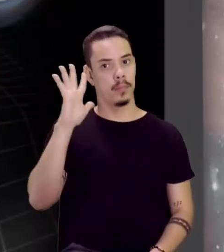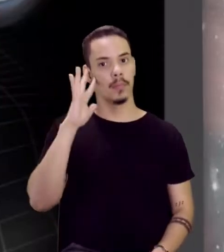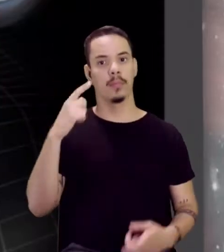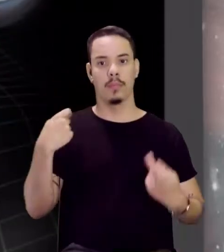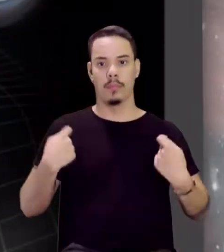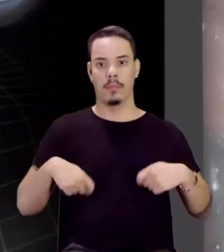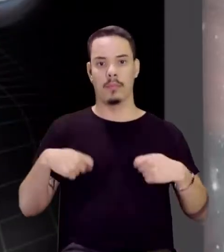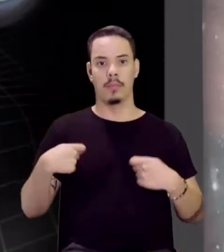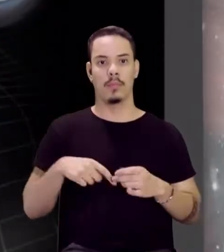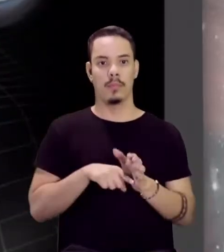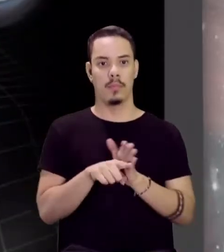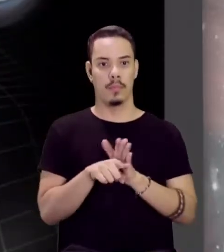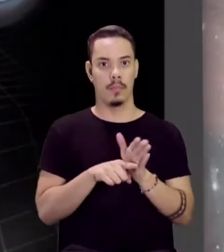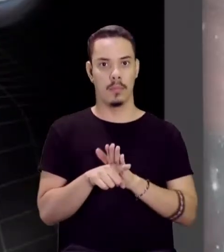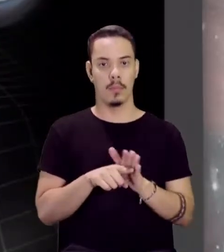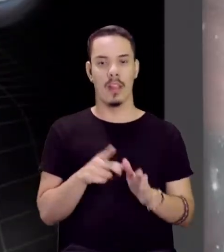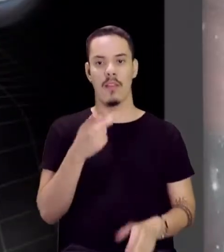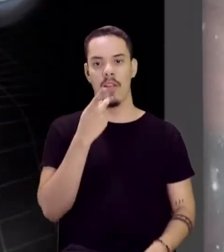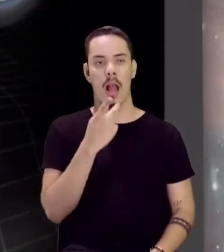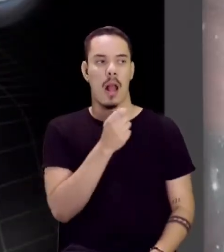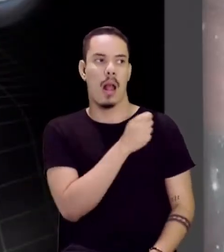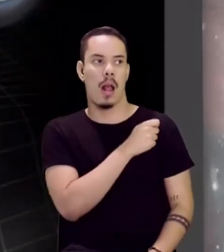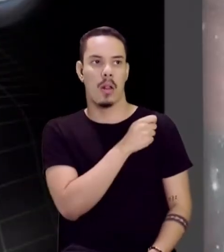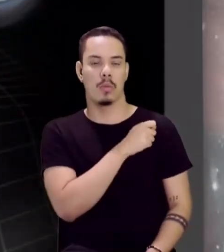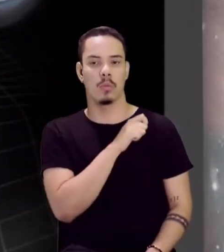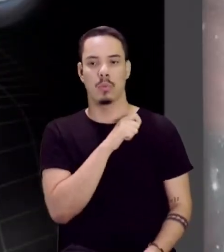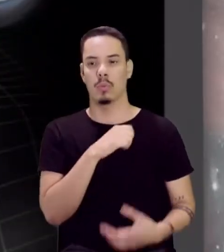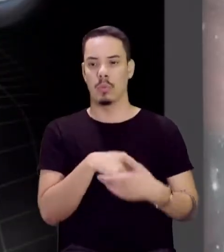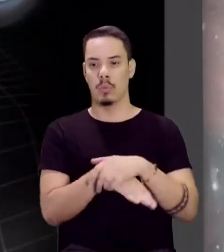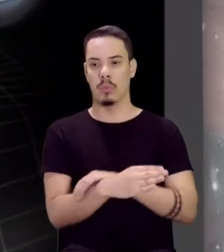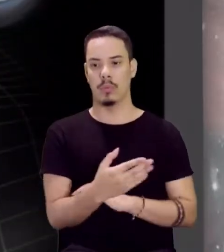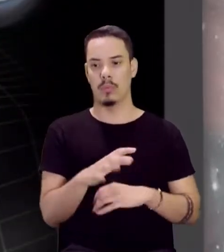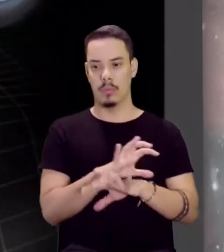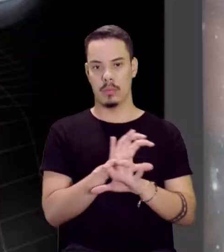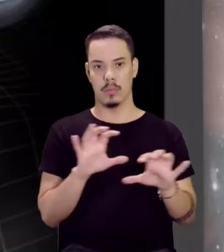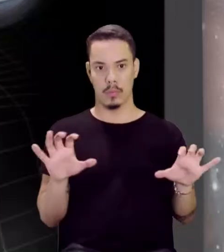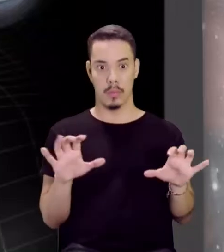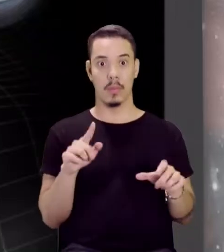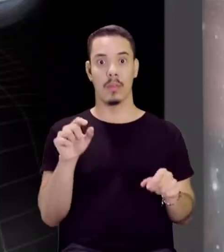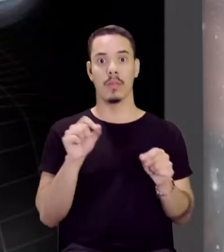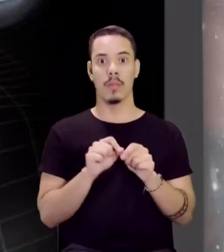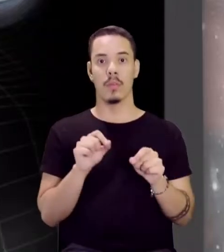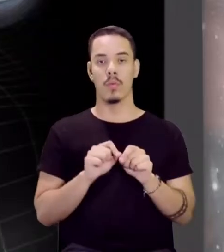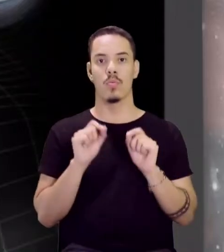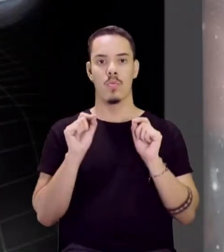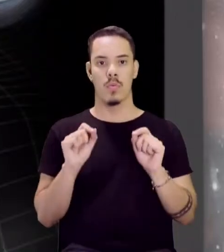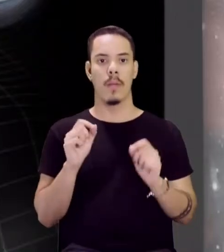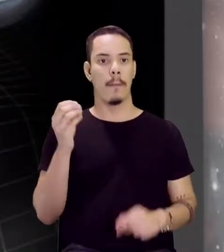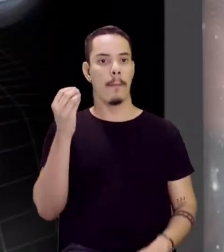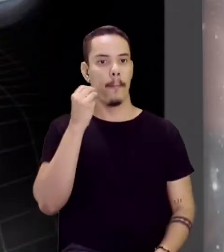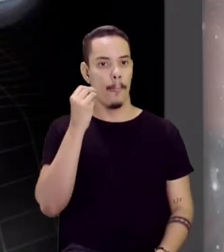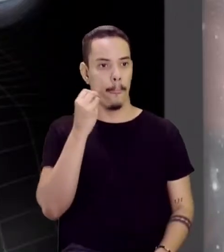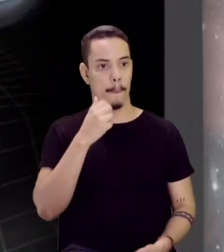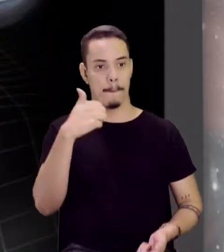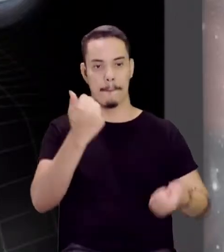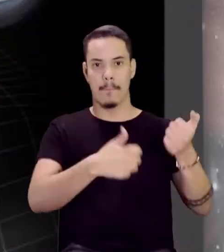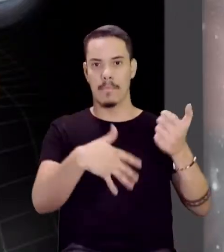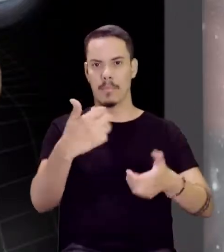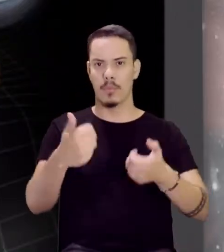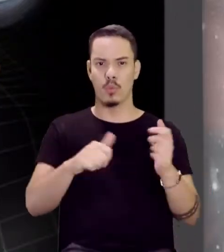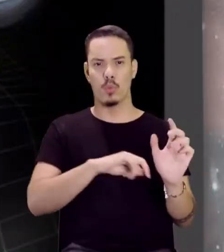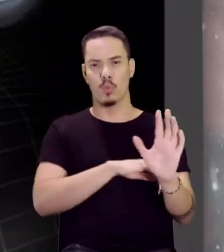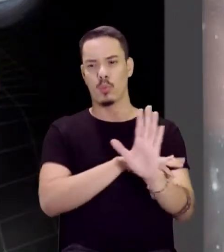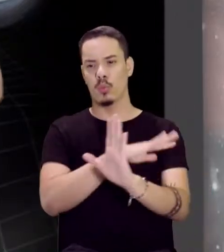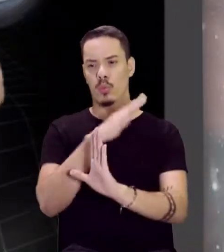experimentação. Aí eu falo que o aluno se comporta assim. O que é experimentar? É você ir lá e fazer várias atividades com os alunos